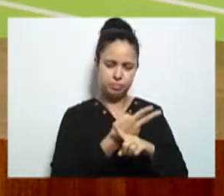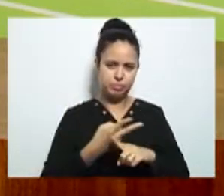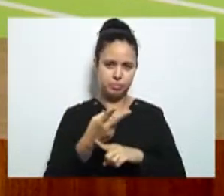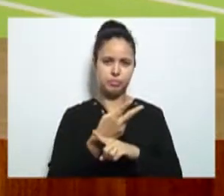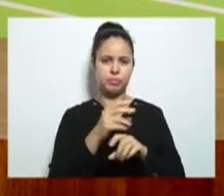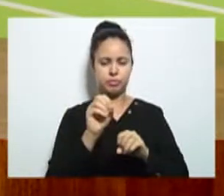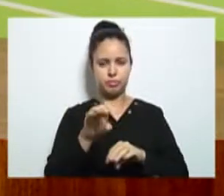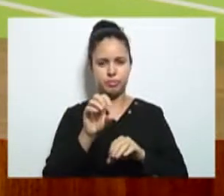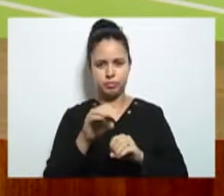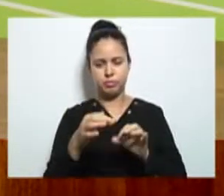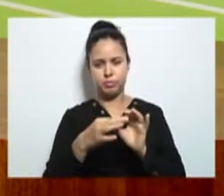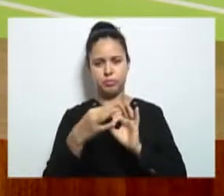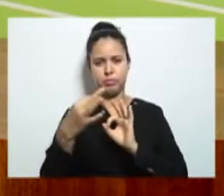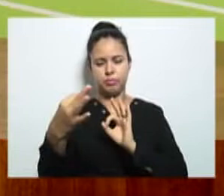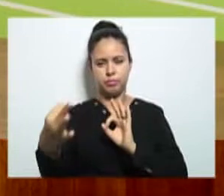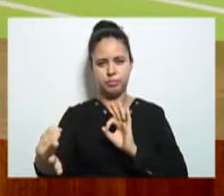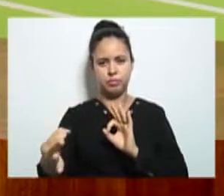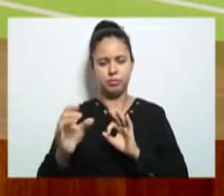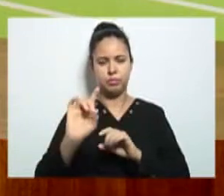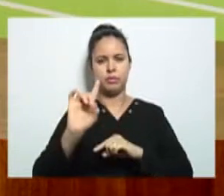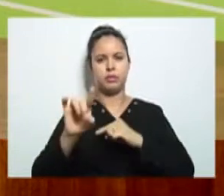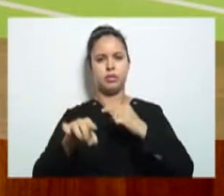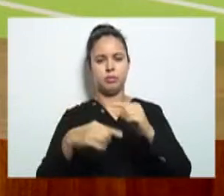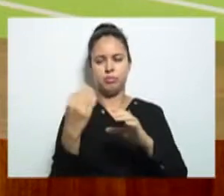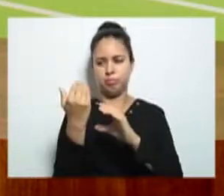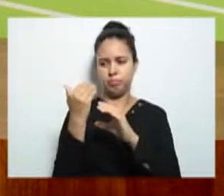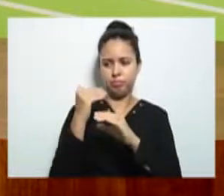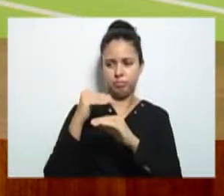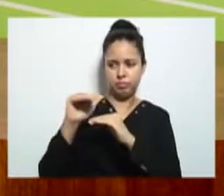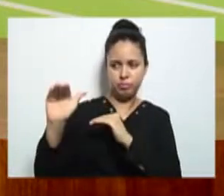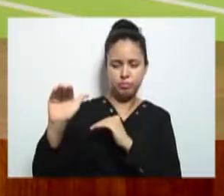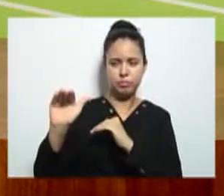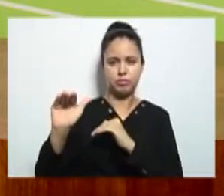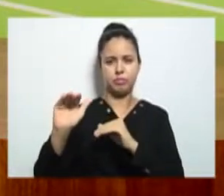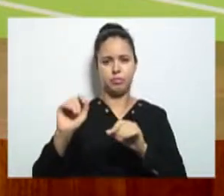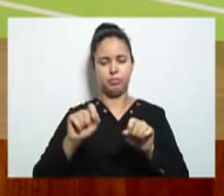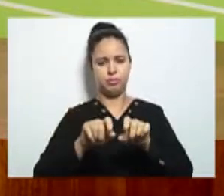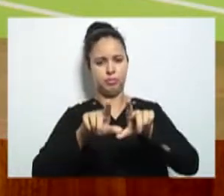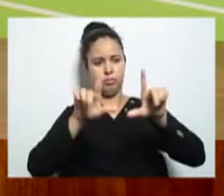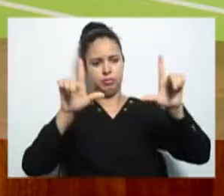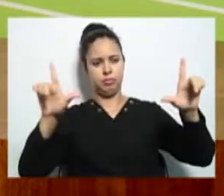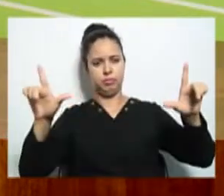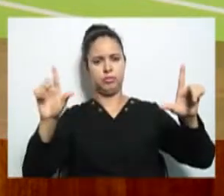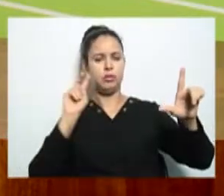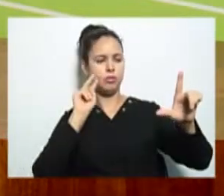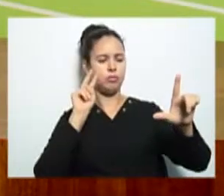né? E vai sair através dos periféricos de saída, do monitor